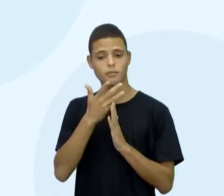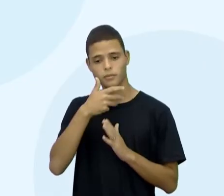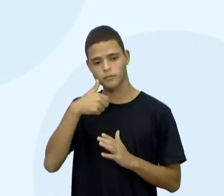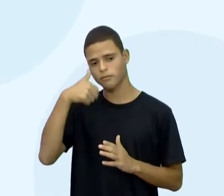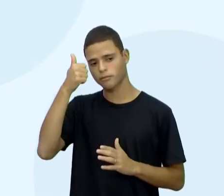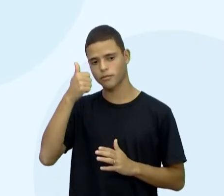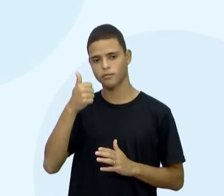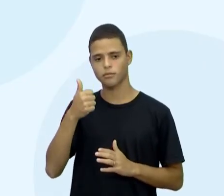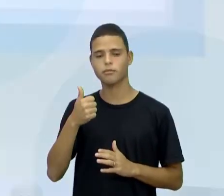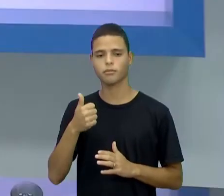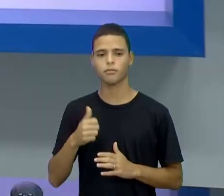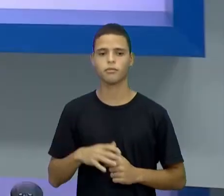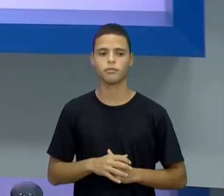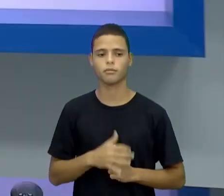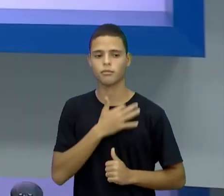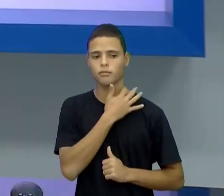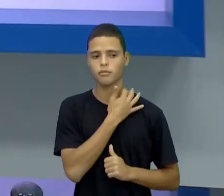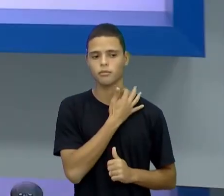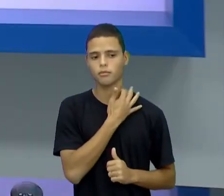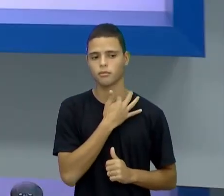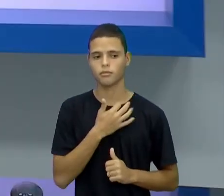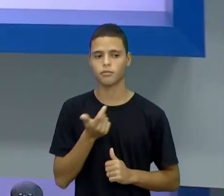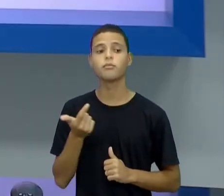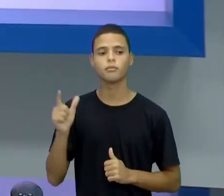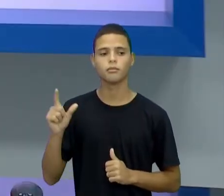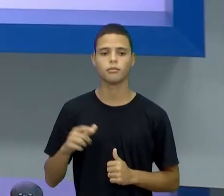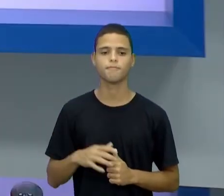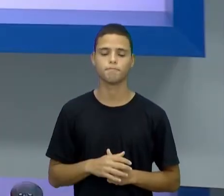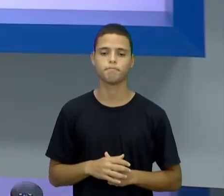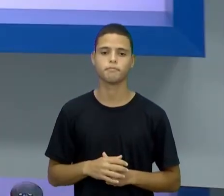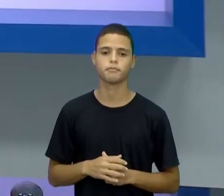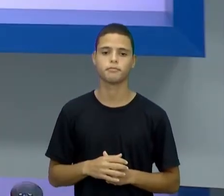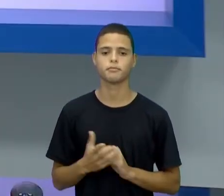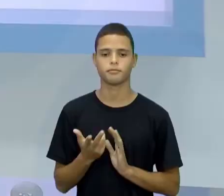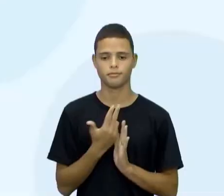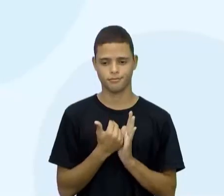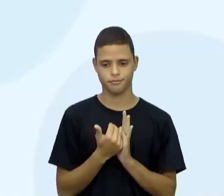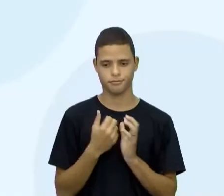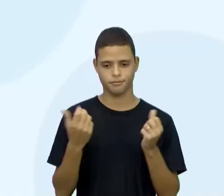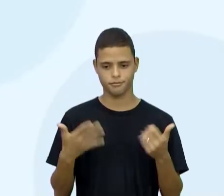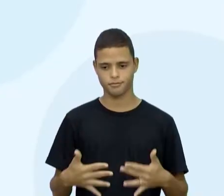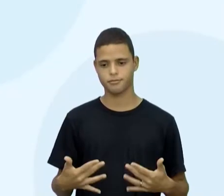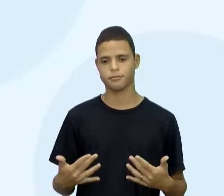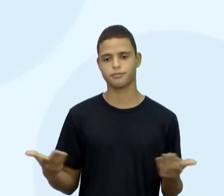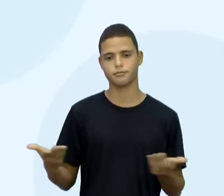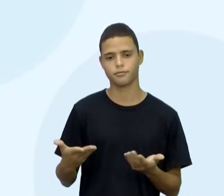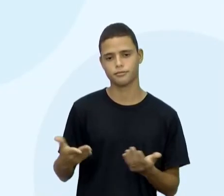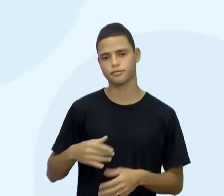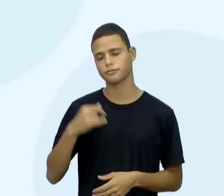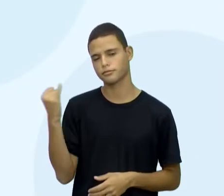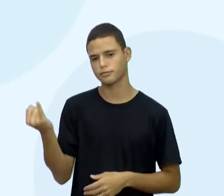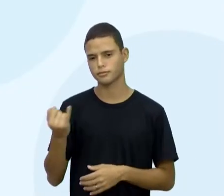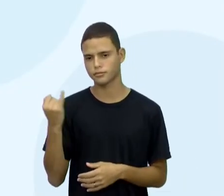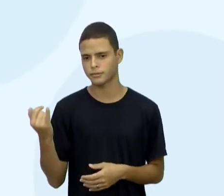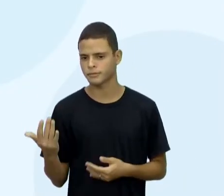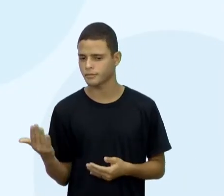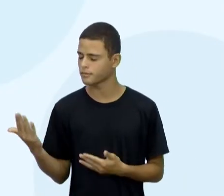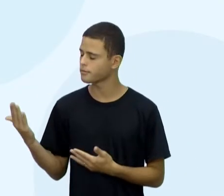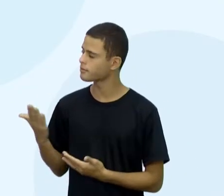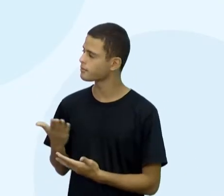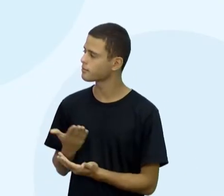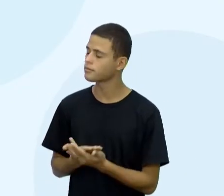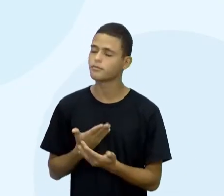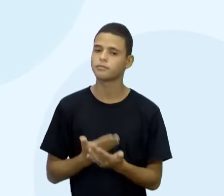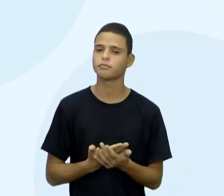da atmosfera. Vamos lá para a próxima imagem, né, falando aí sobre a atmosfera, a importância aí do estudo